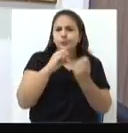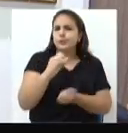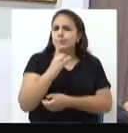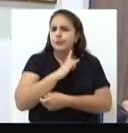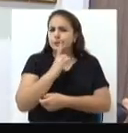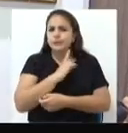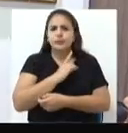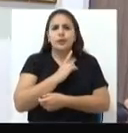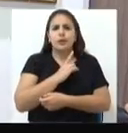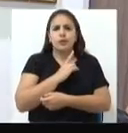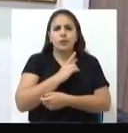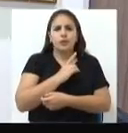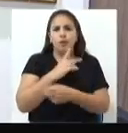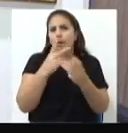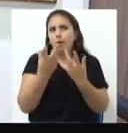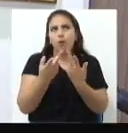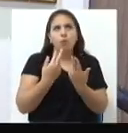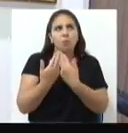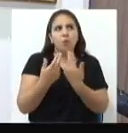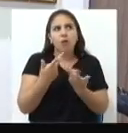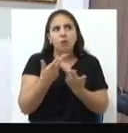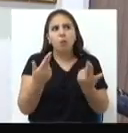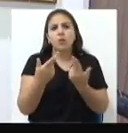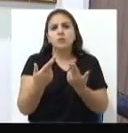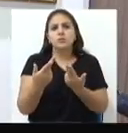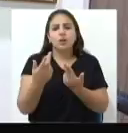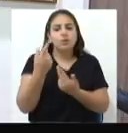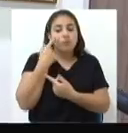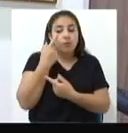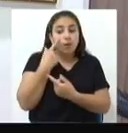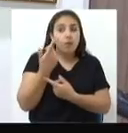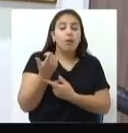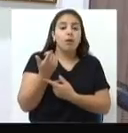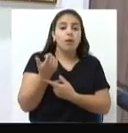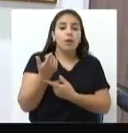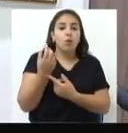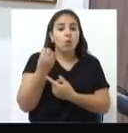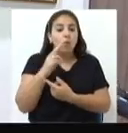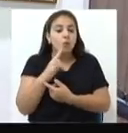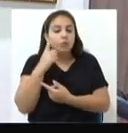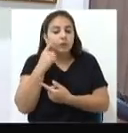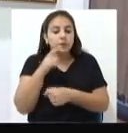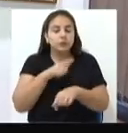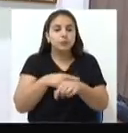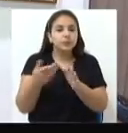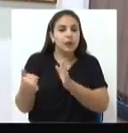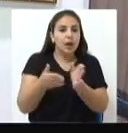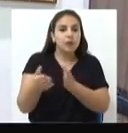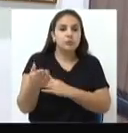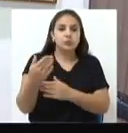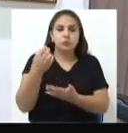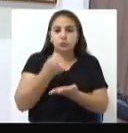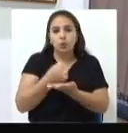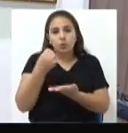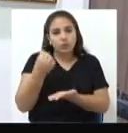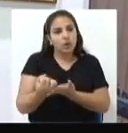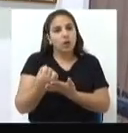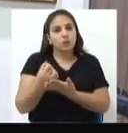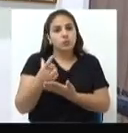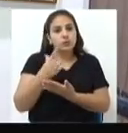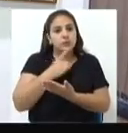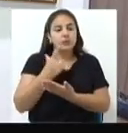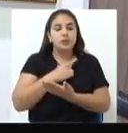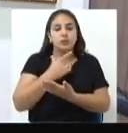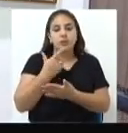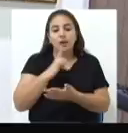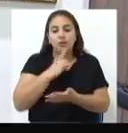tiver alguma questão negocial ou até mesmo durante o prazo do contrato ela sofrer alguma questão econômica, se ela vai